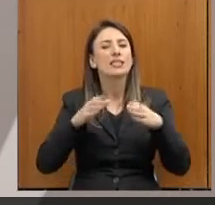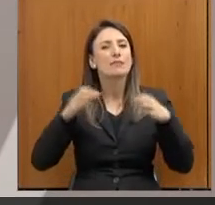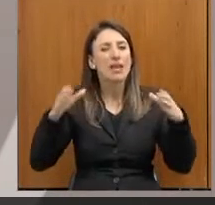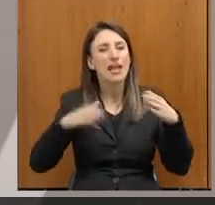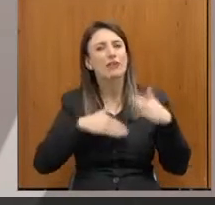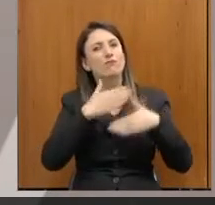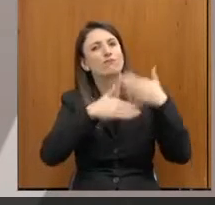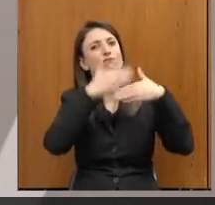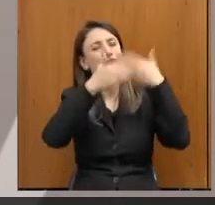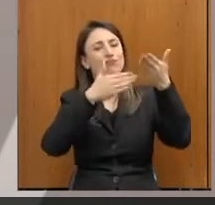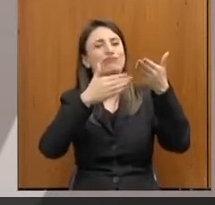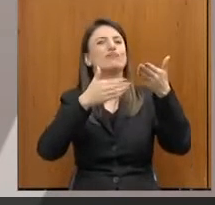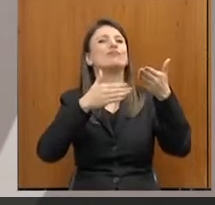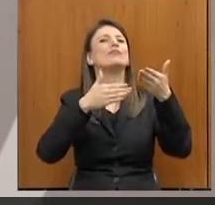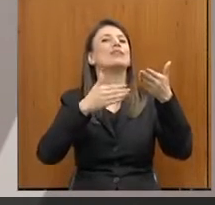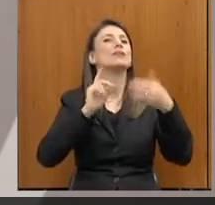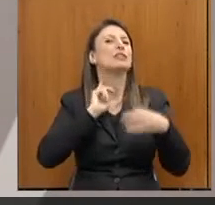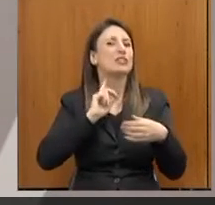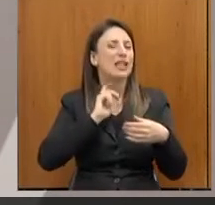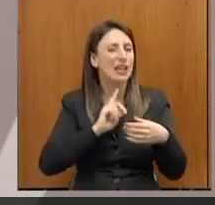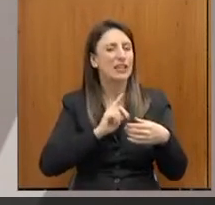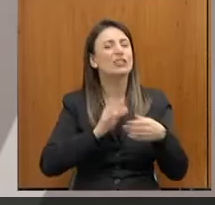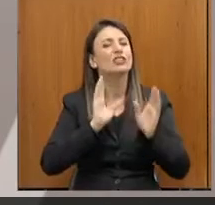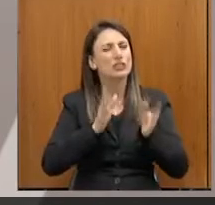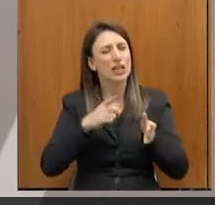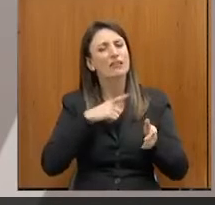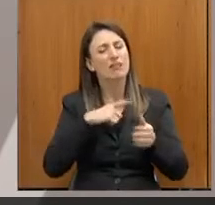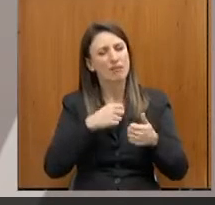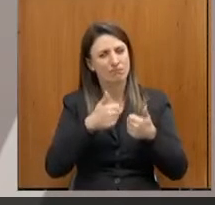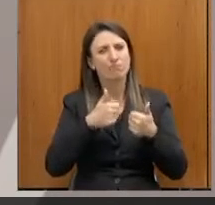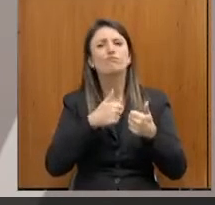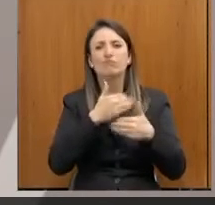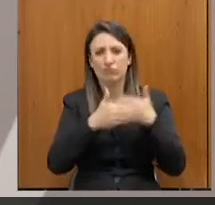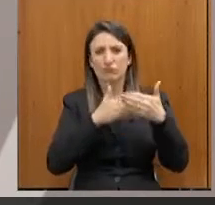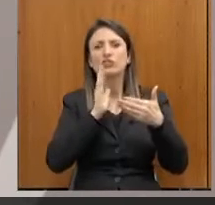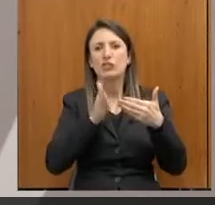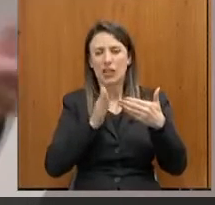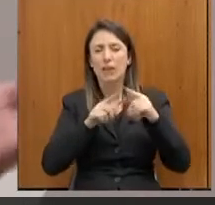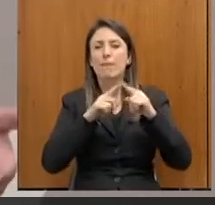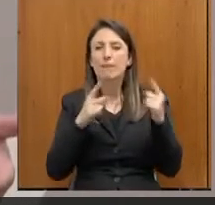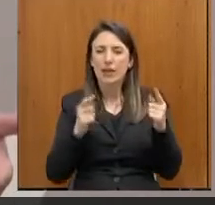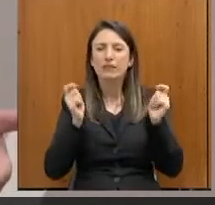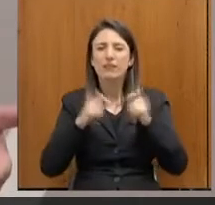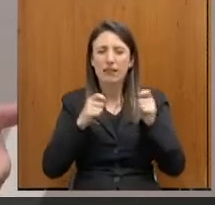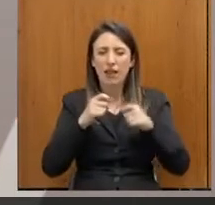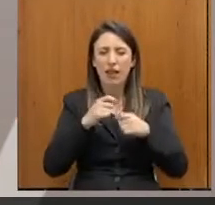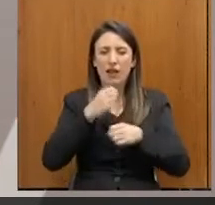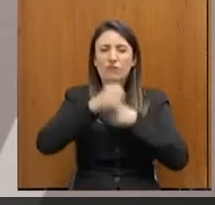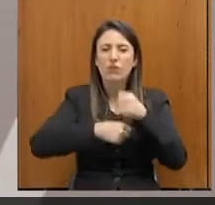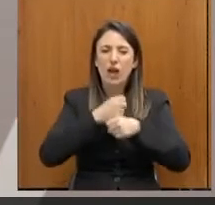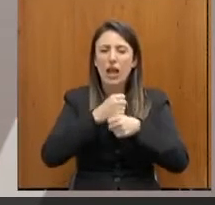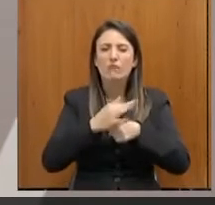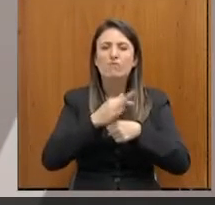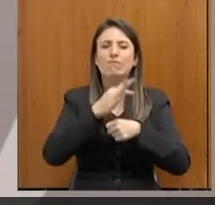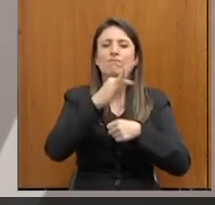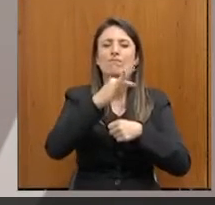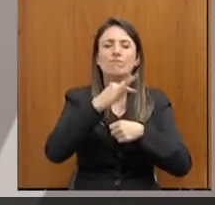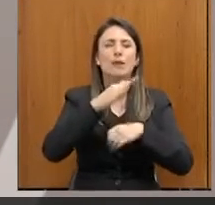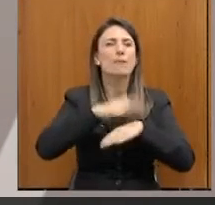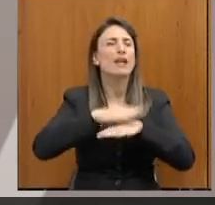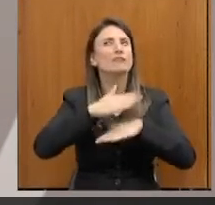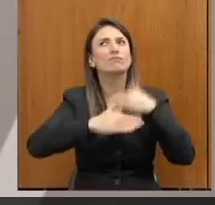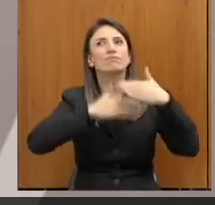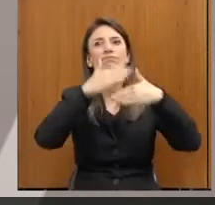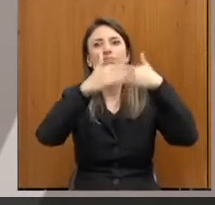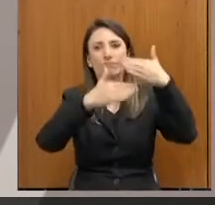está numa retomada de crescimento muito favorável e tem tudo para crescer muito mais nos próximos anos à medida que